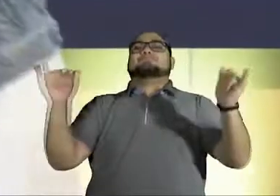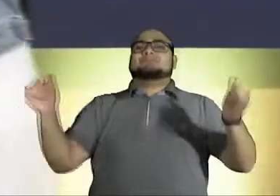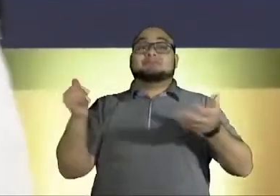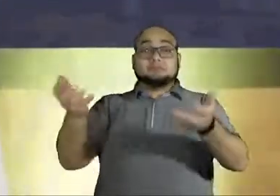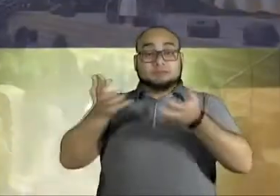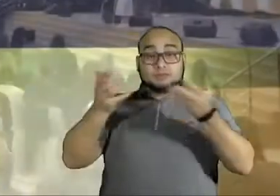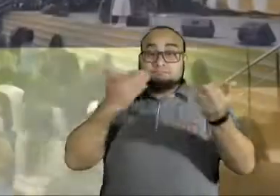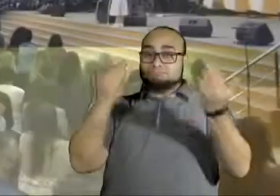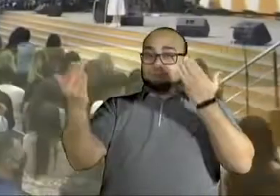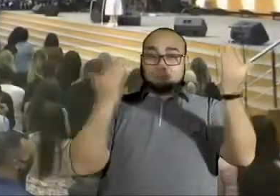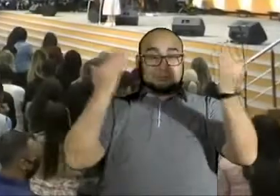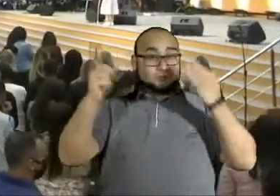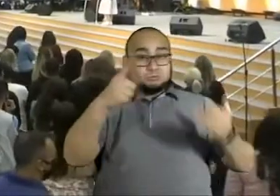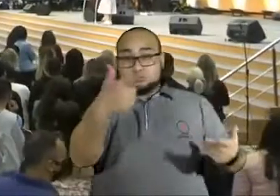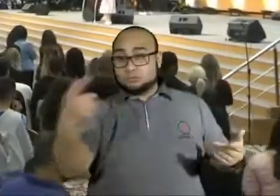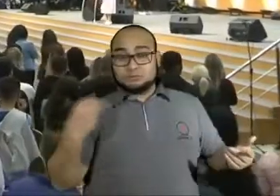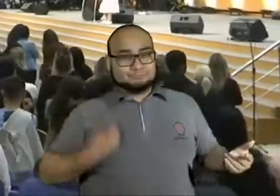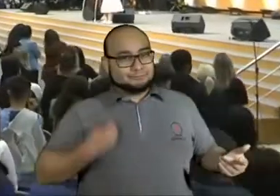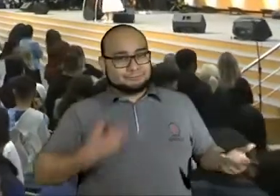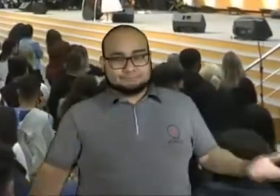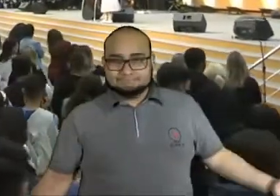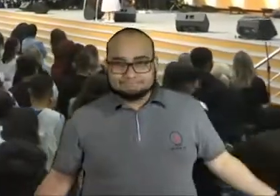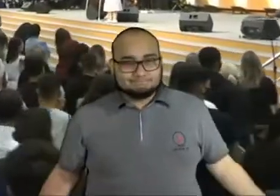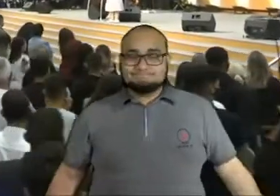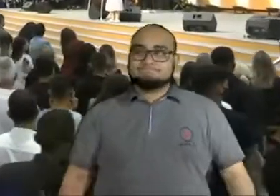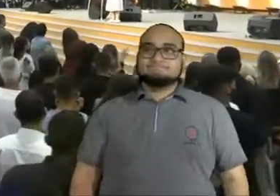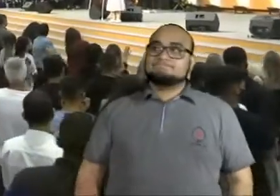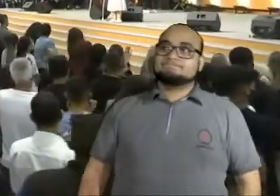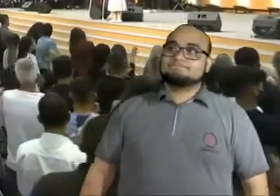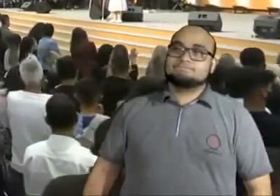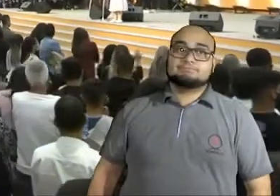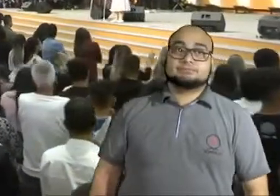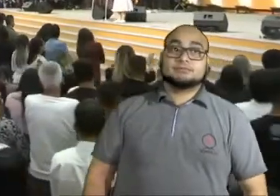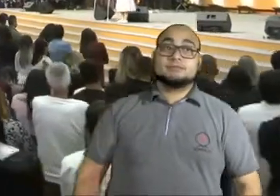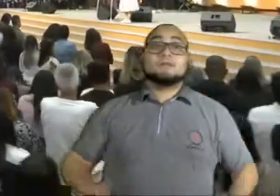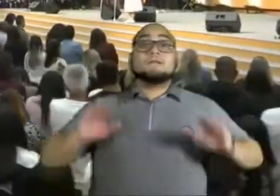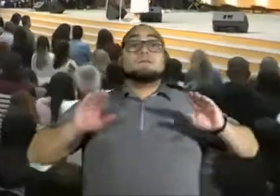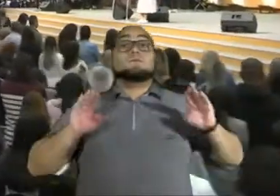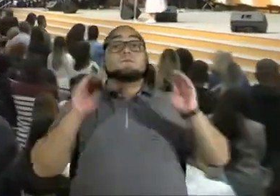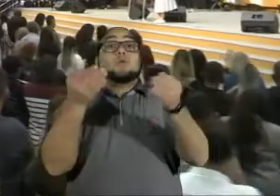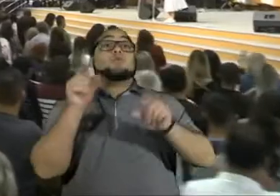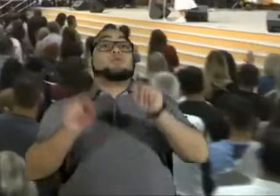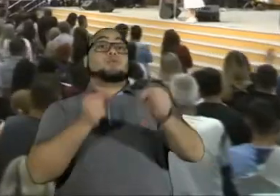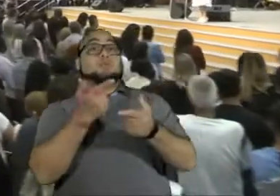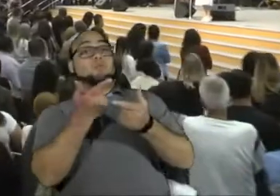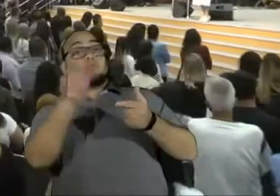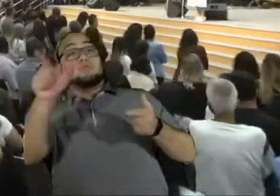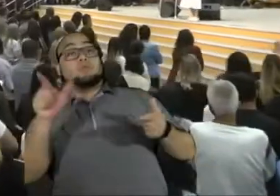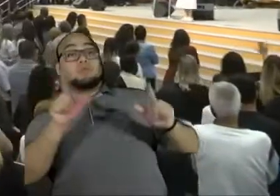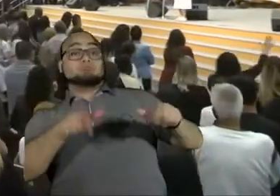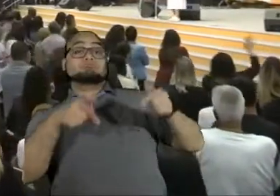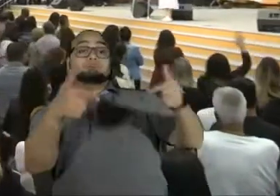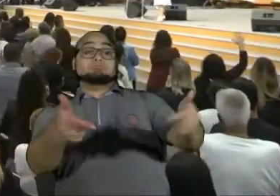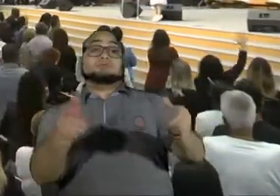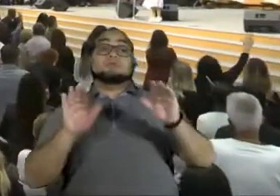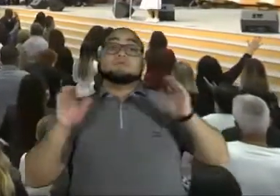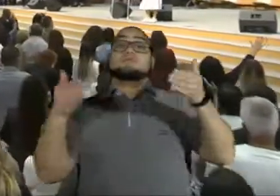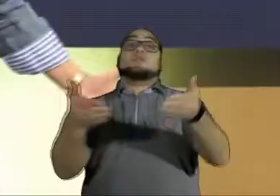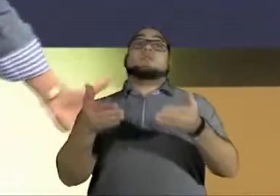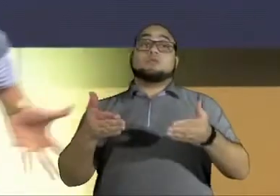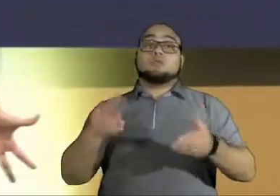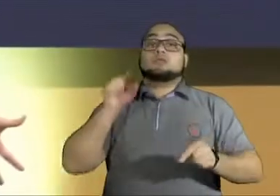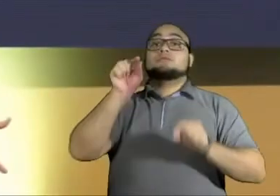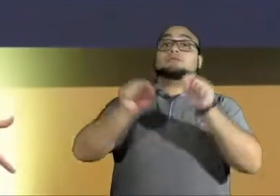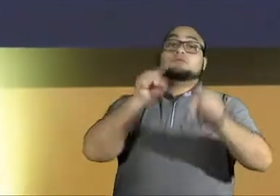A comparação mina a fé. Não foque em como o outro foi quebrado. Foque que você está debaixo de